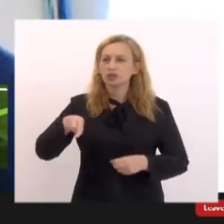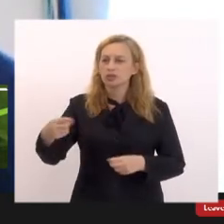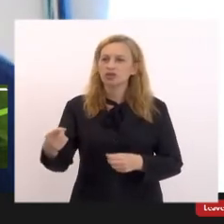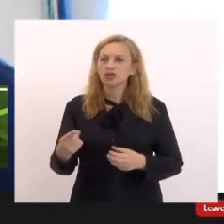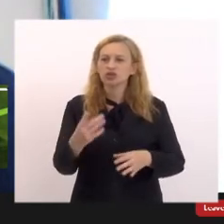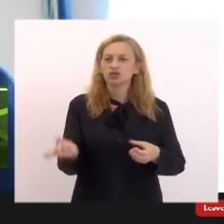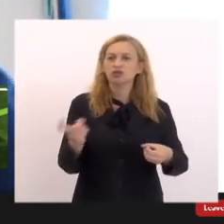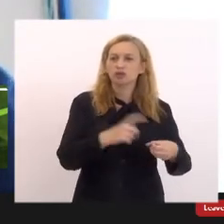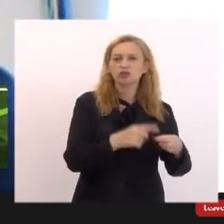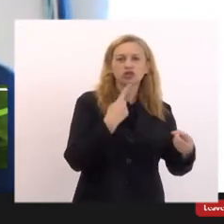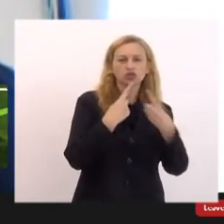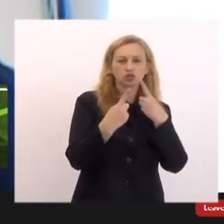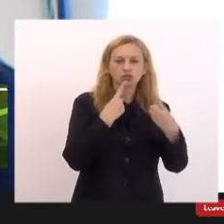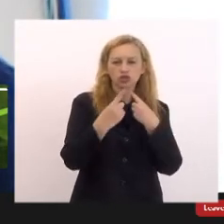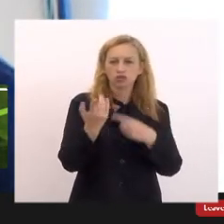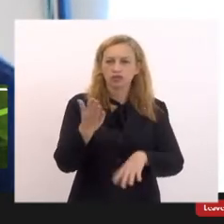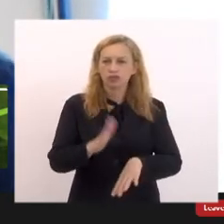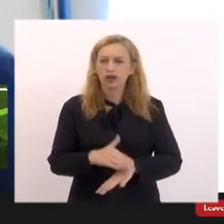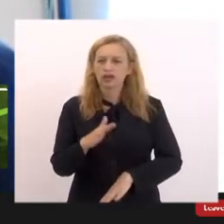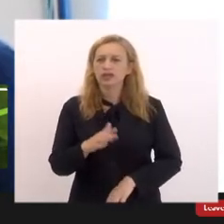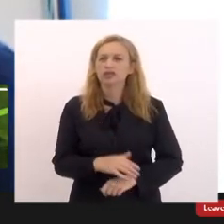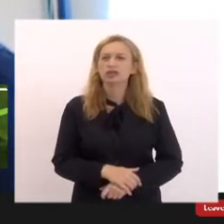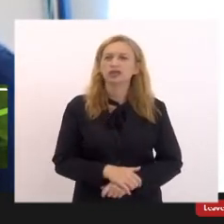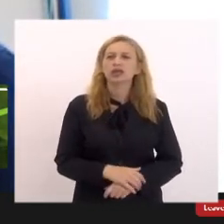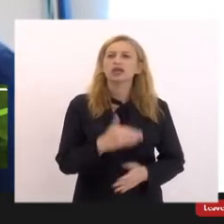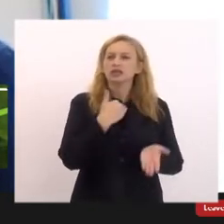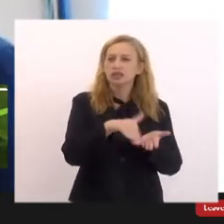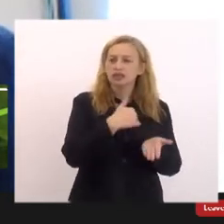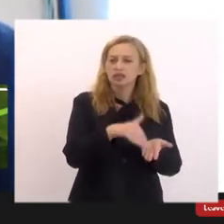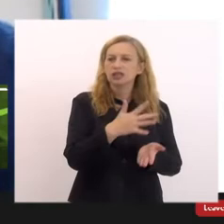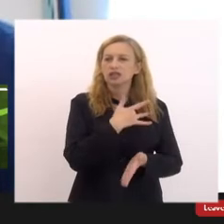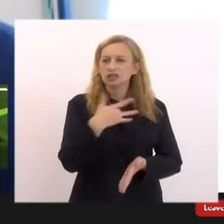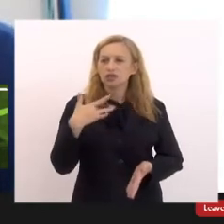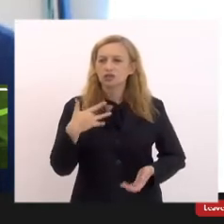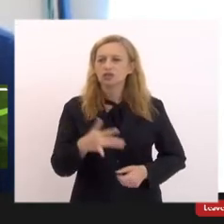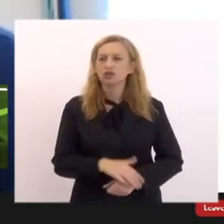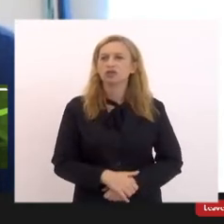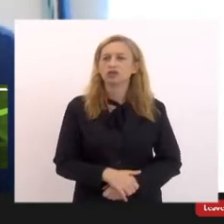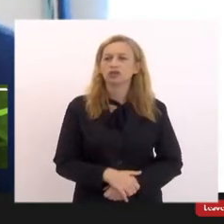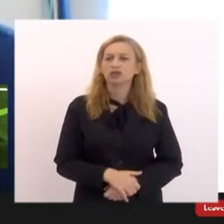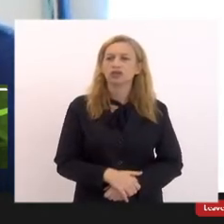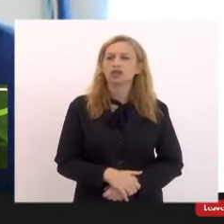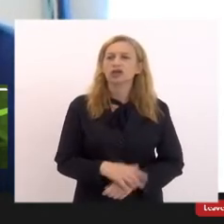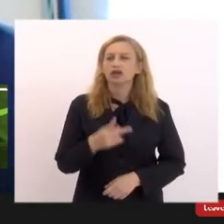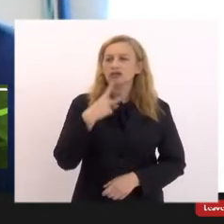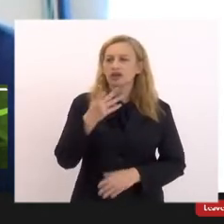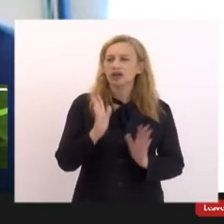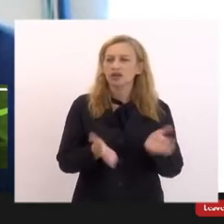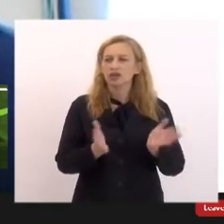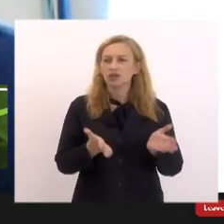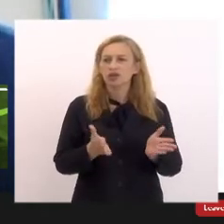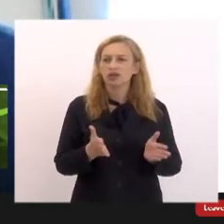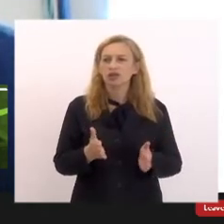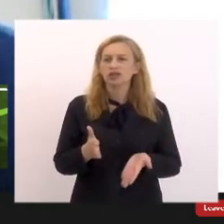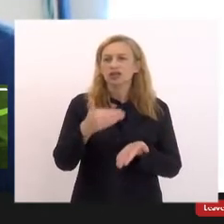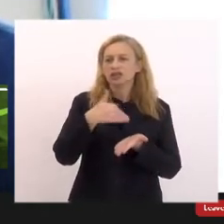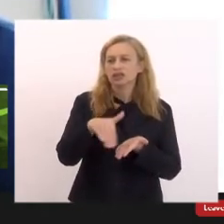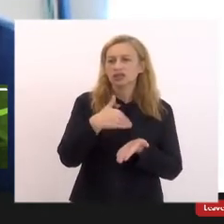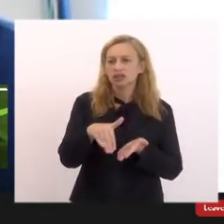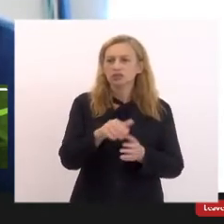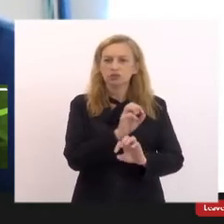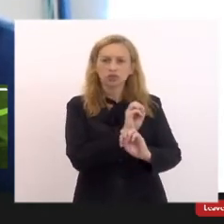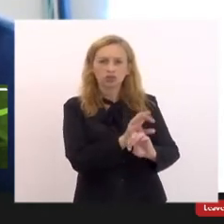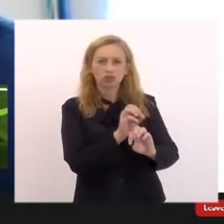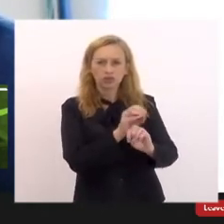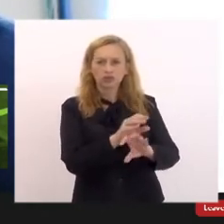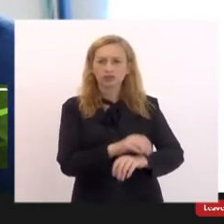dialogar, volta a ouvir a Secretaria de Saúde. E passo a palavra agora para a nossa Secretaria de Estado de